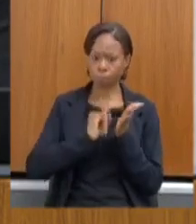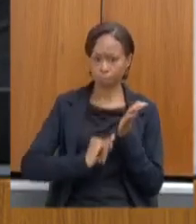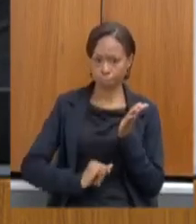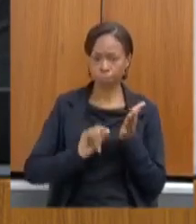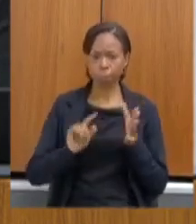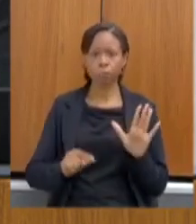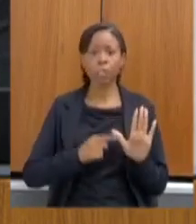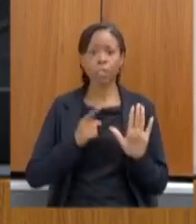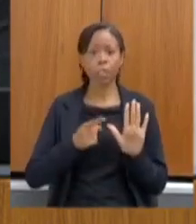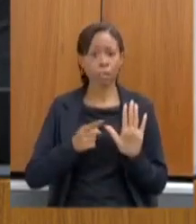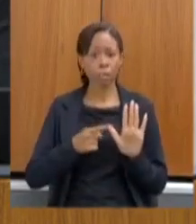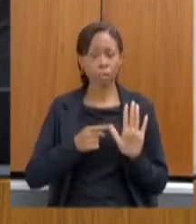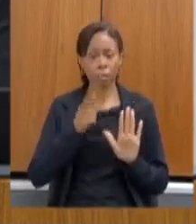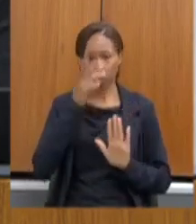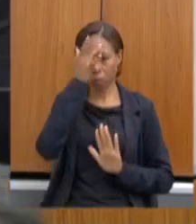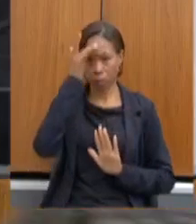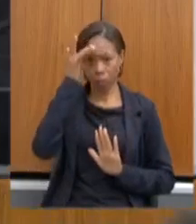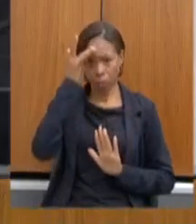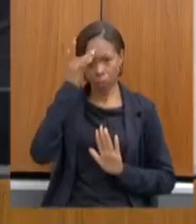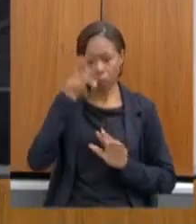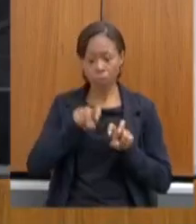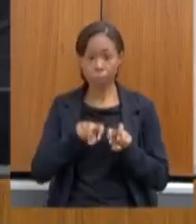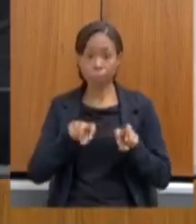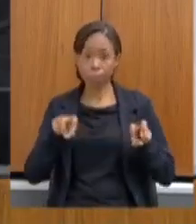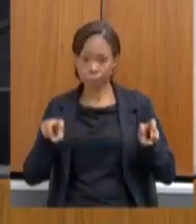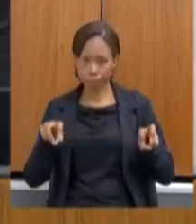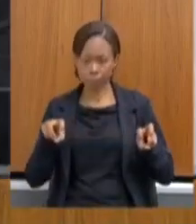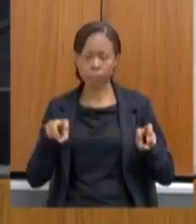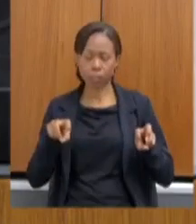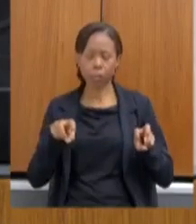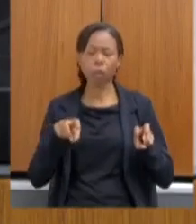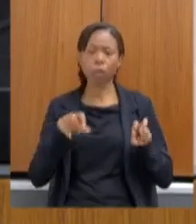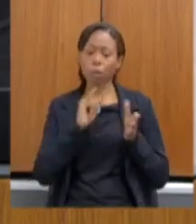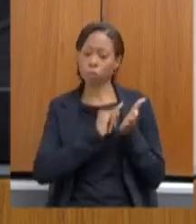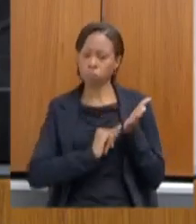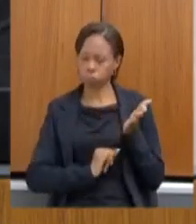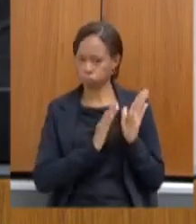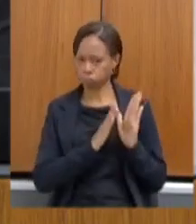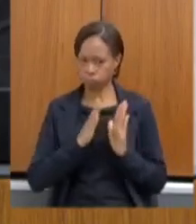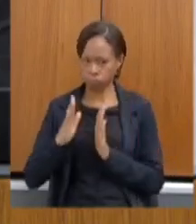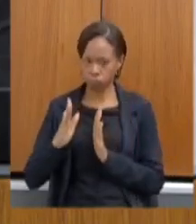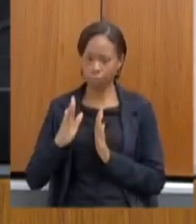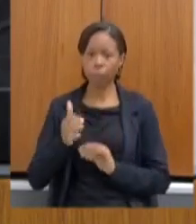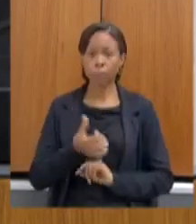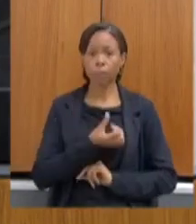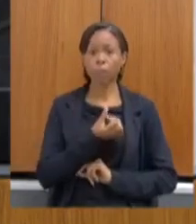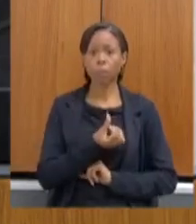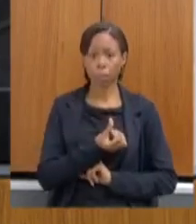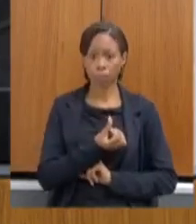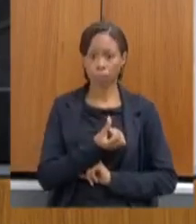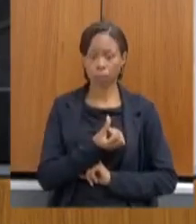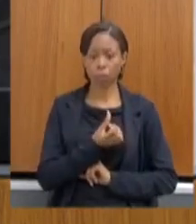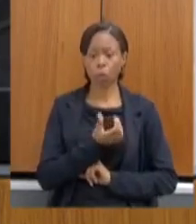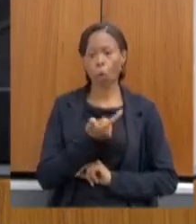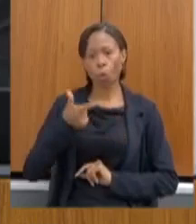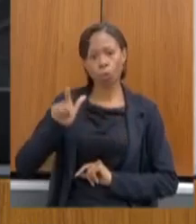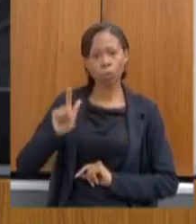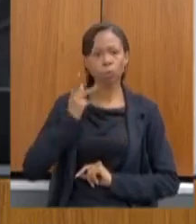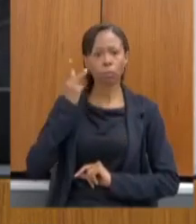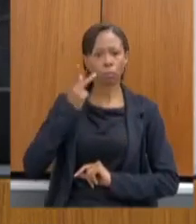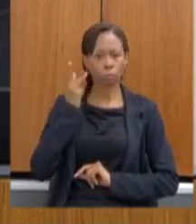cinco membros da mesa da Assembleia por ordem de inscrição e seis demais parlamentares por ordem de